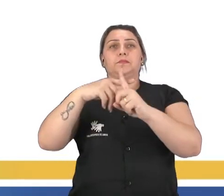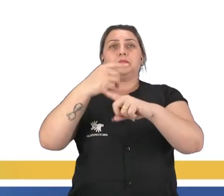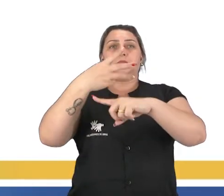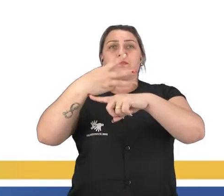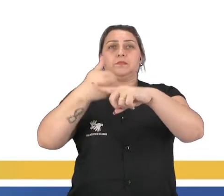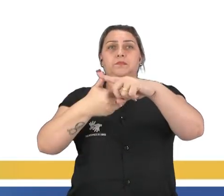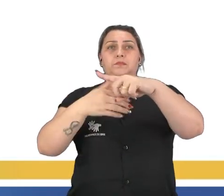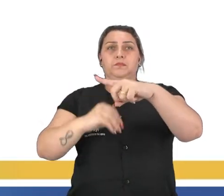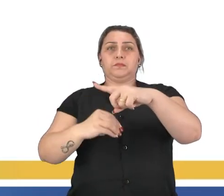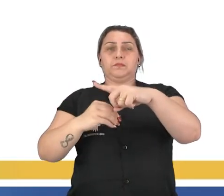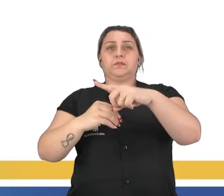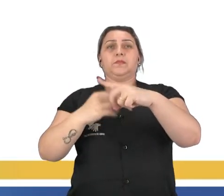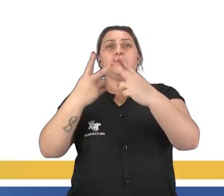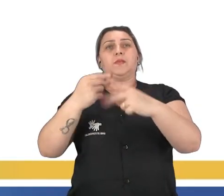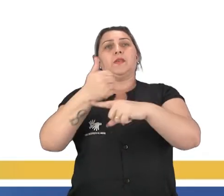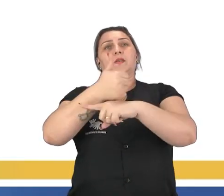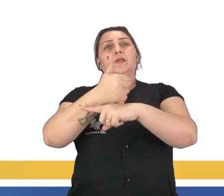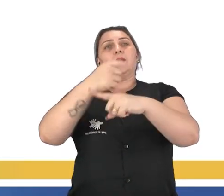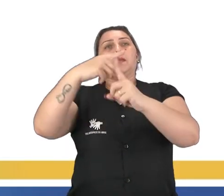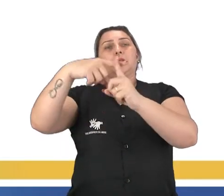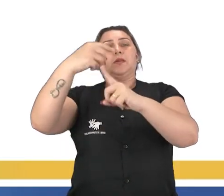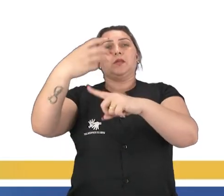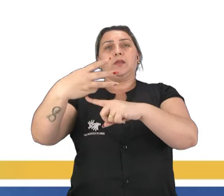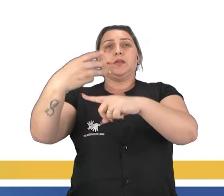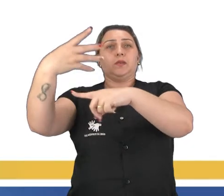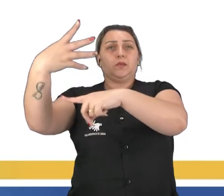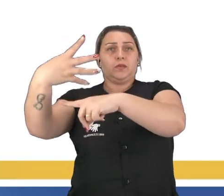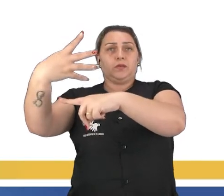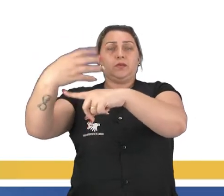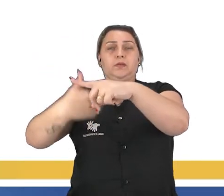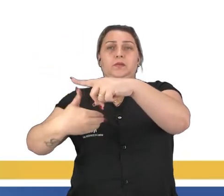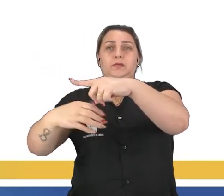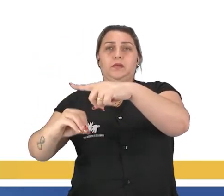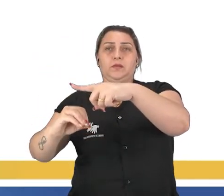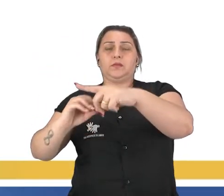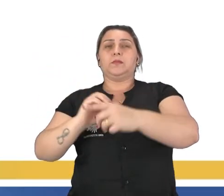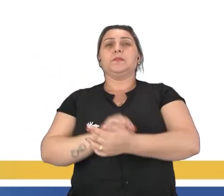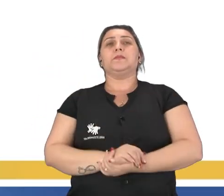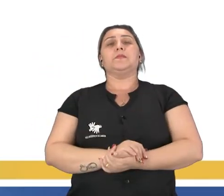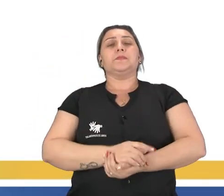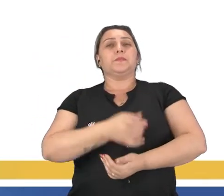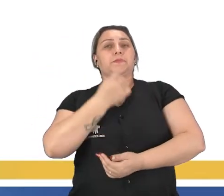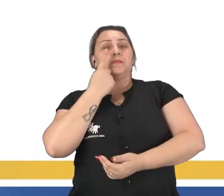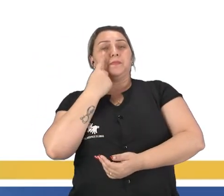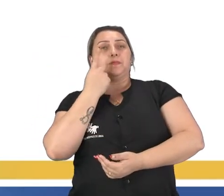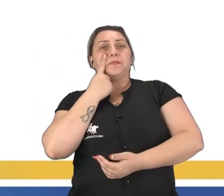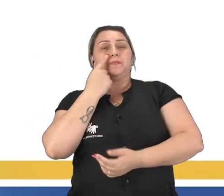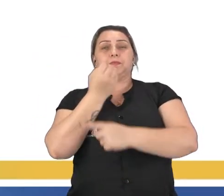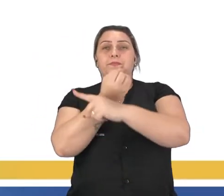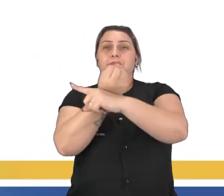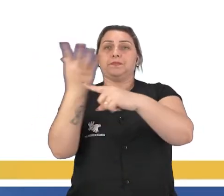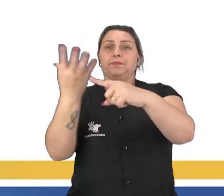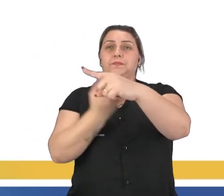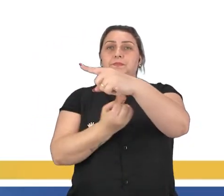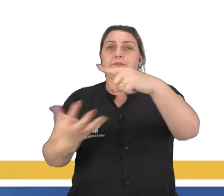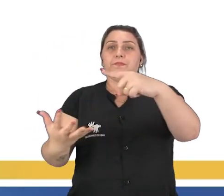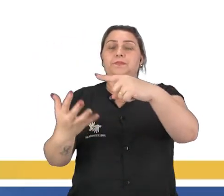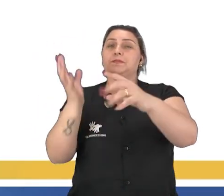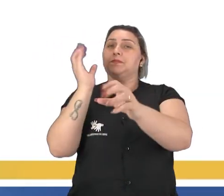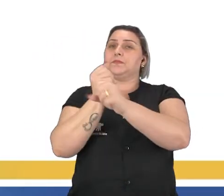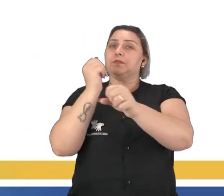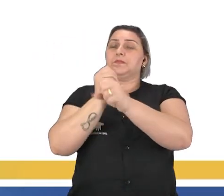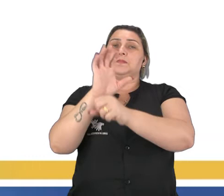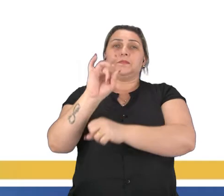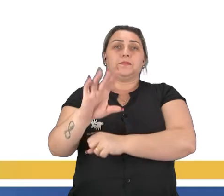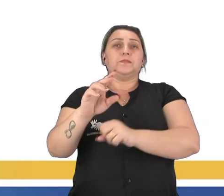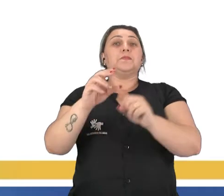3/10, né, que é igual a 1 mais 3, que é igual a 4/10. Observem que na fração eu somei